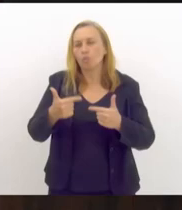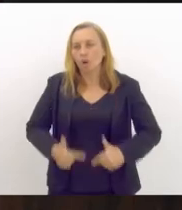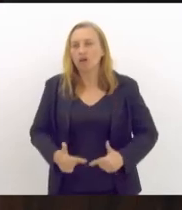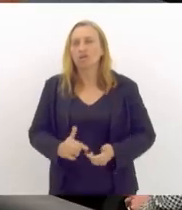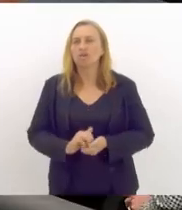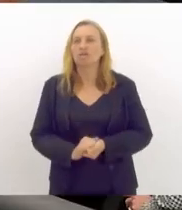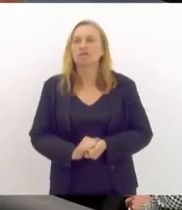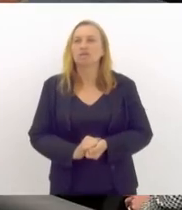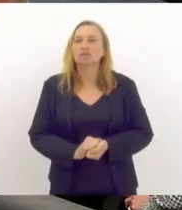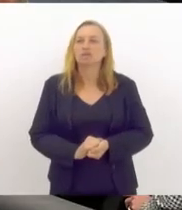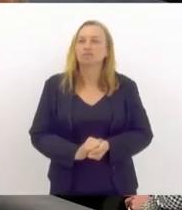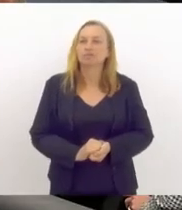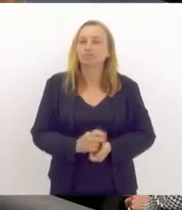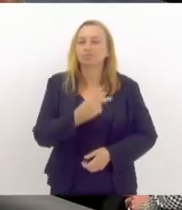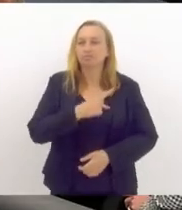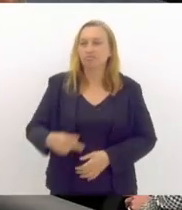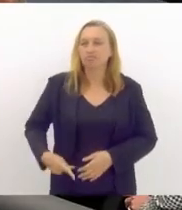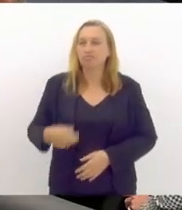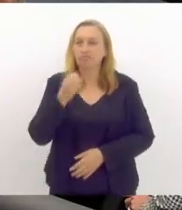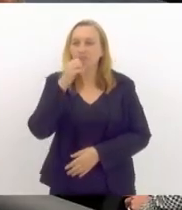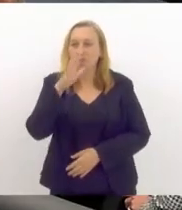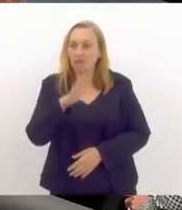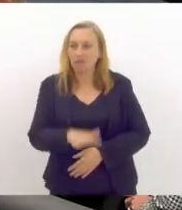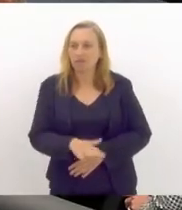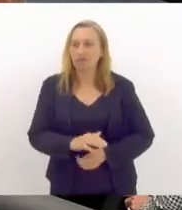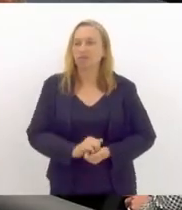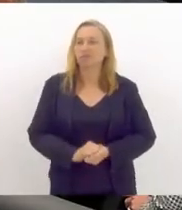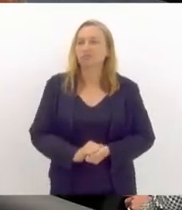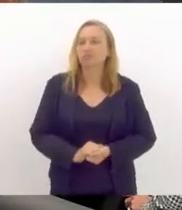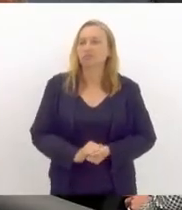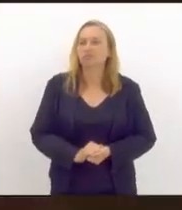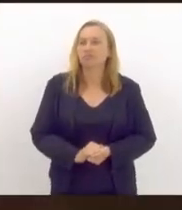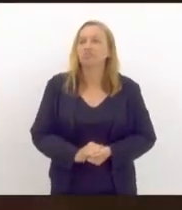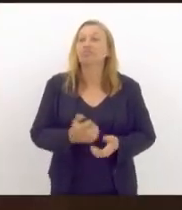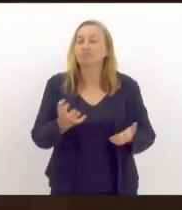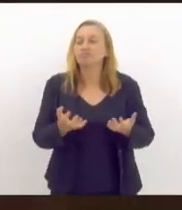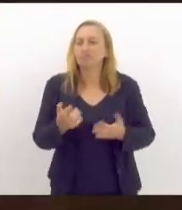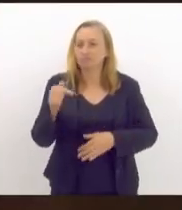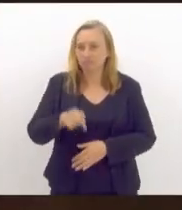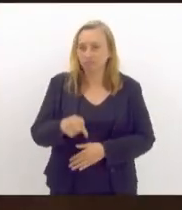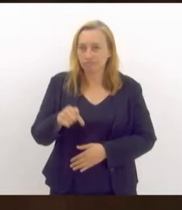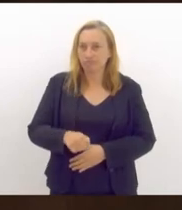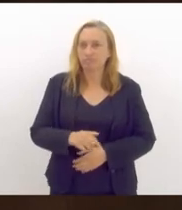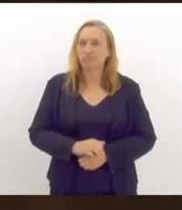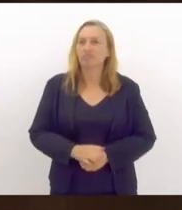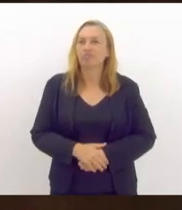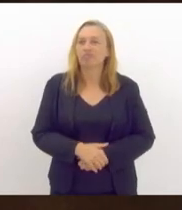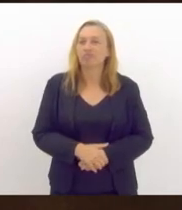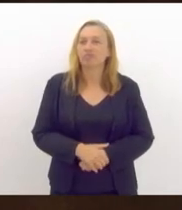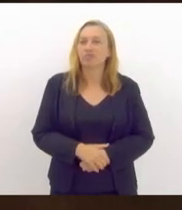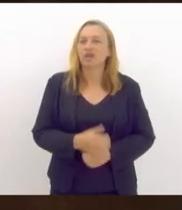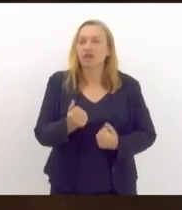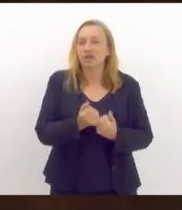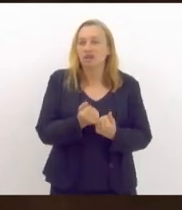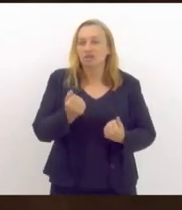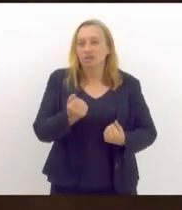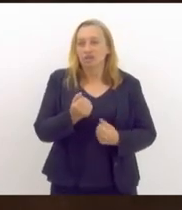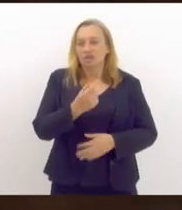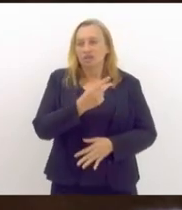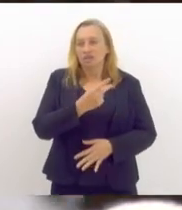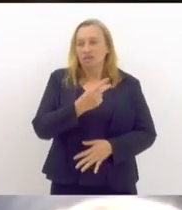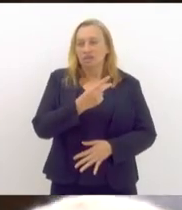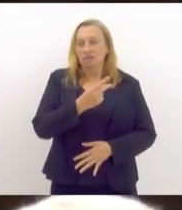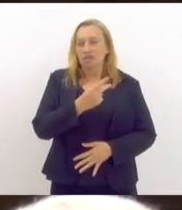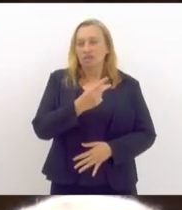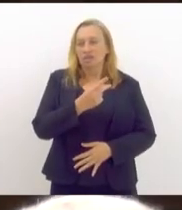Presidente Boa tarde Boa tarde quero aqui como vice-líder do partido do